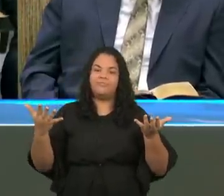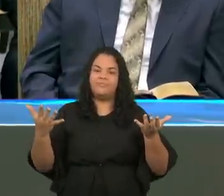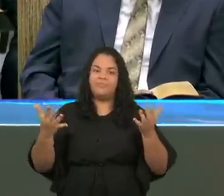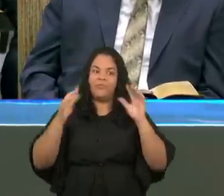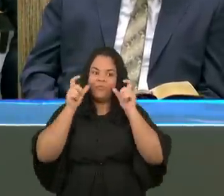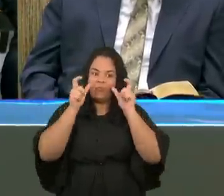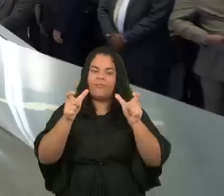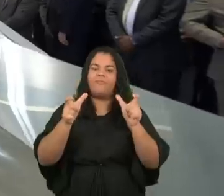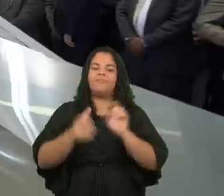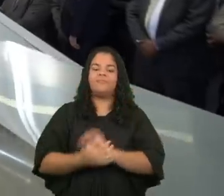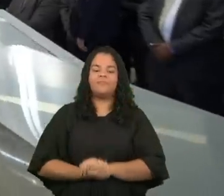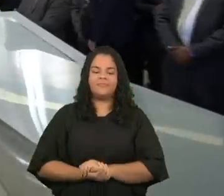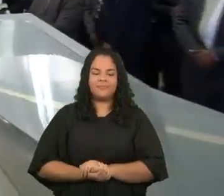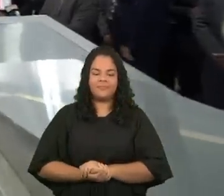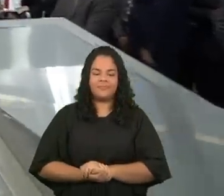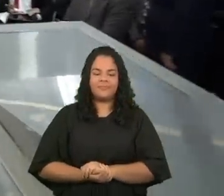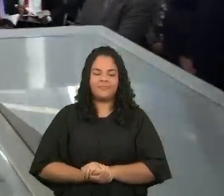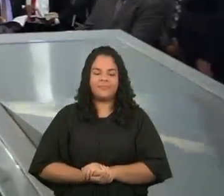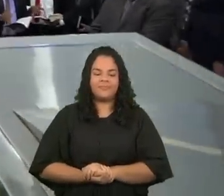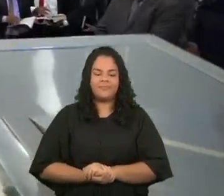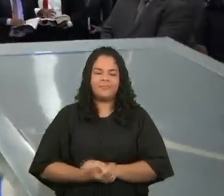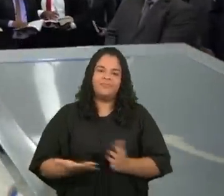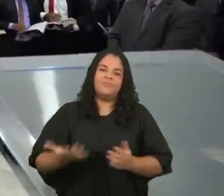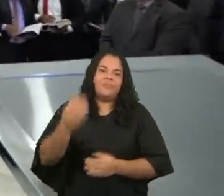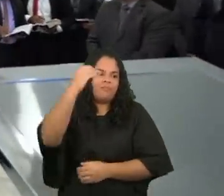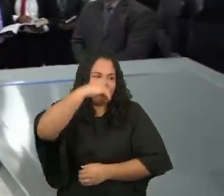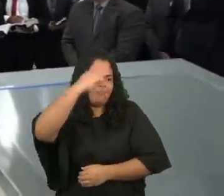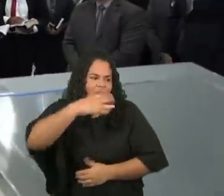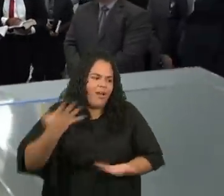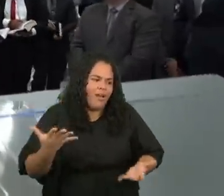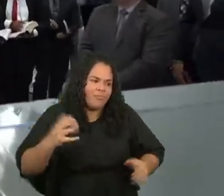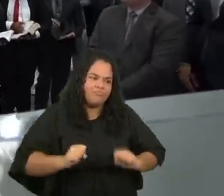lá? Está fraco. Um, dois, três.